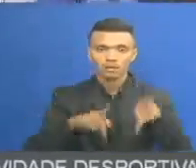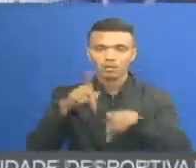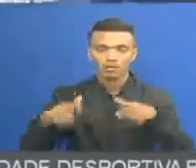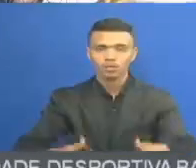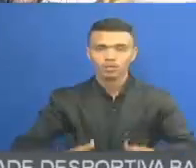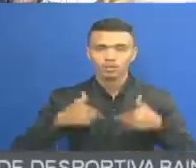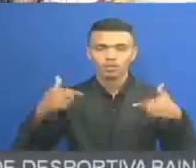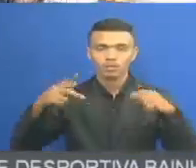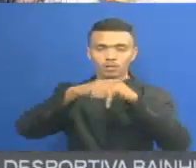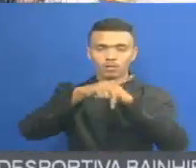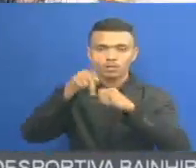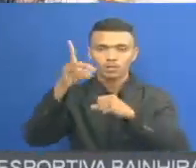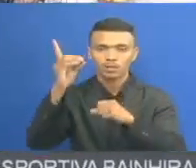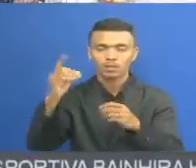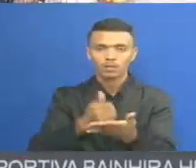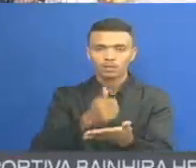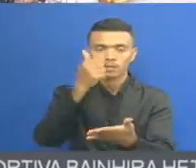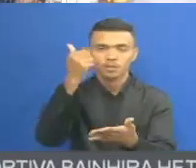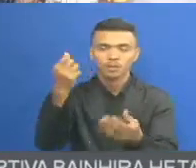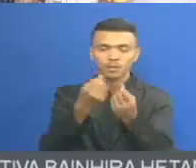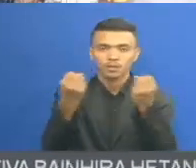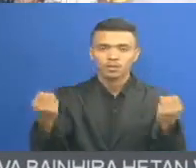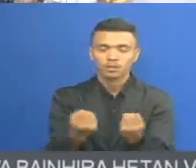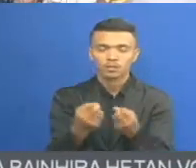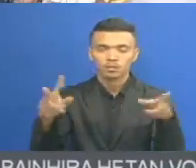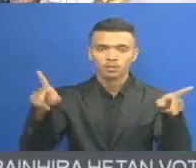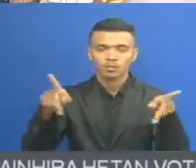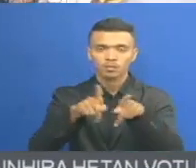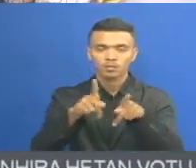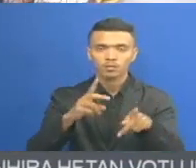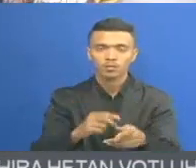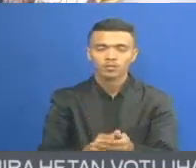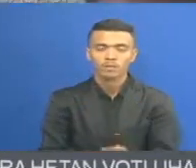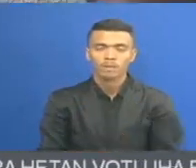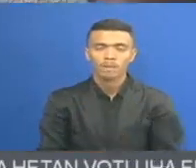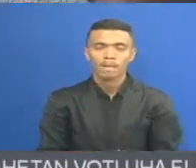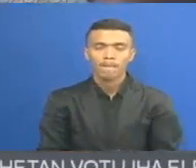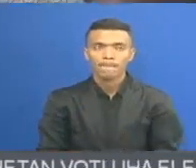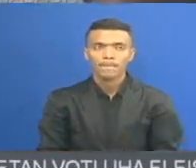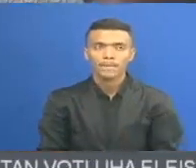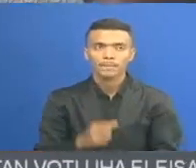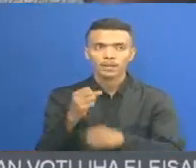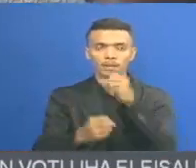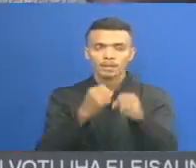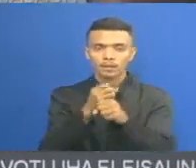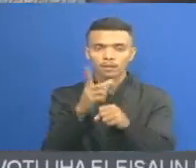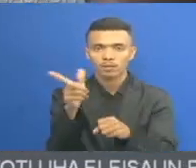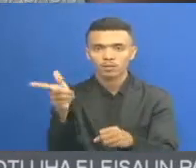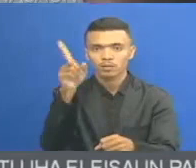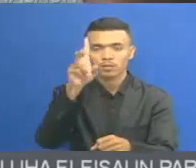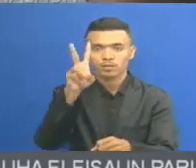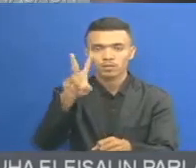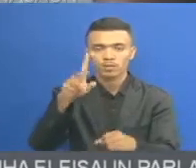garante, Partido Democrático semanani em Suco Afaloicai, posto administrativo Watu Carabao. Tinan Ruanulo Recin Ruanelaran,